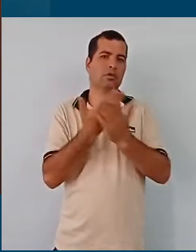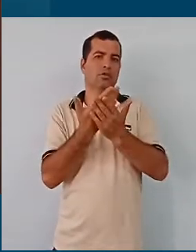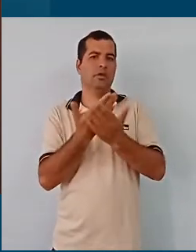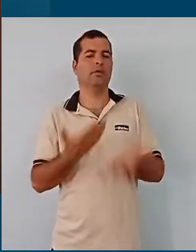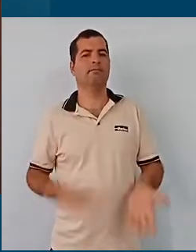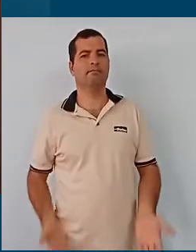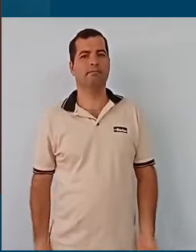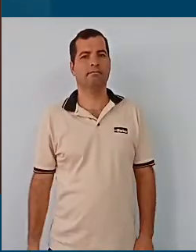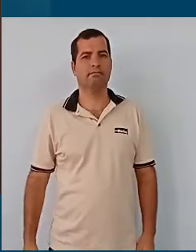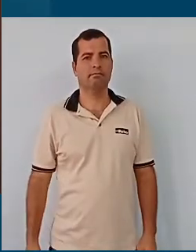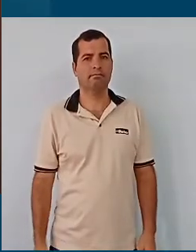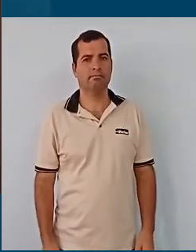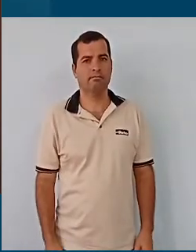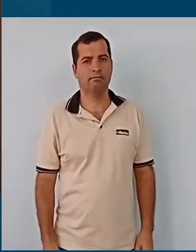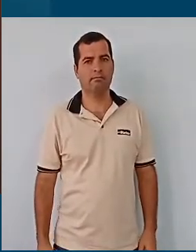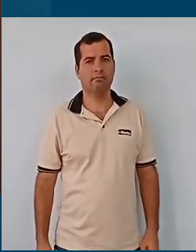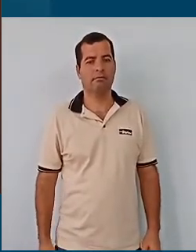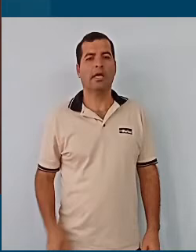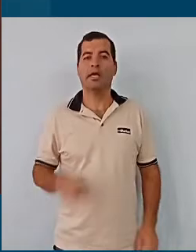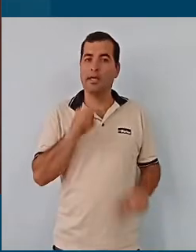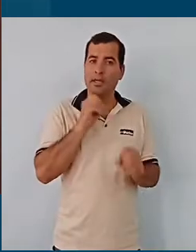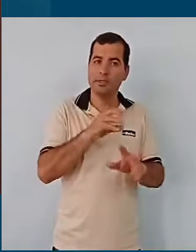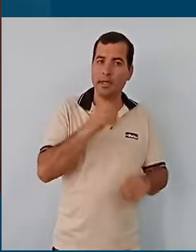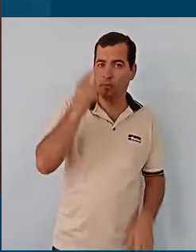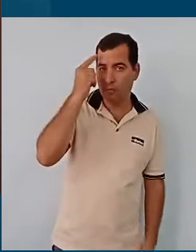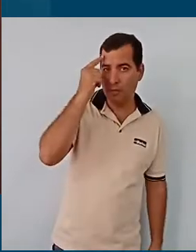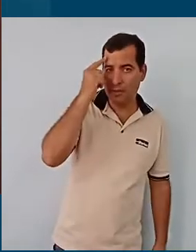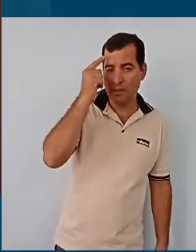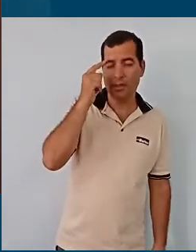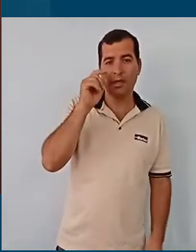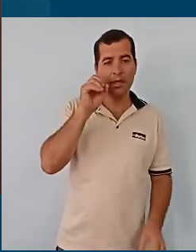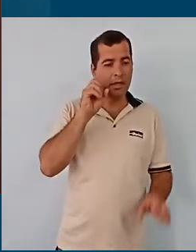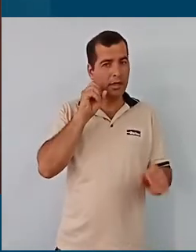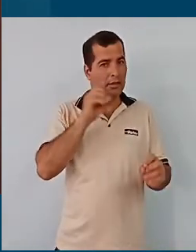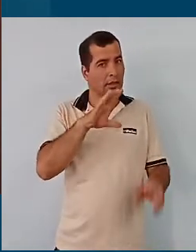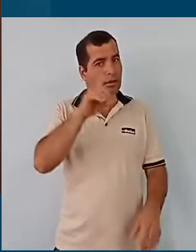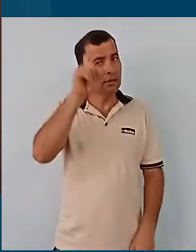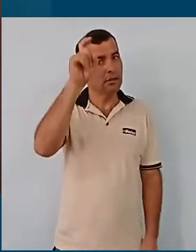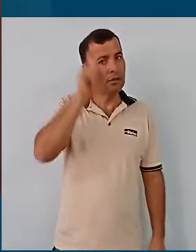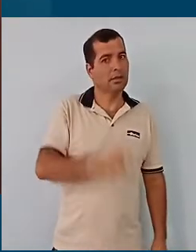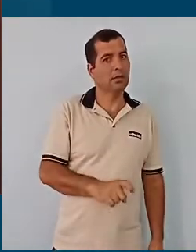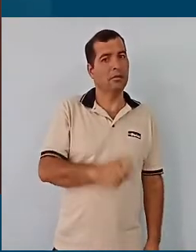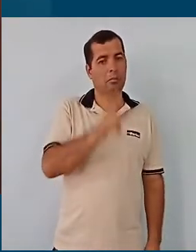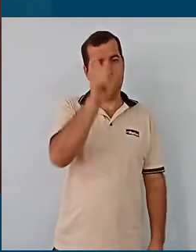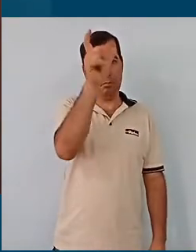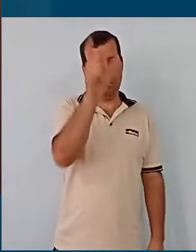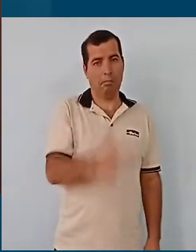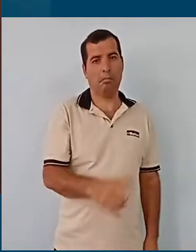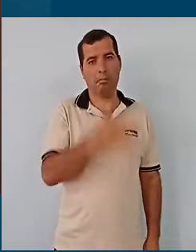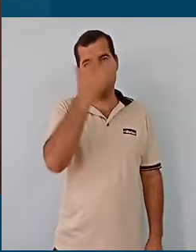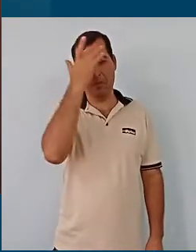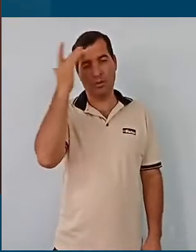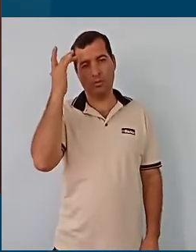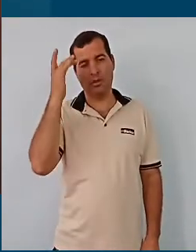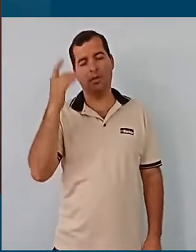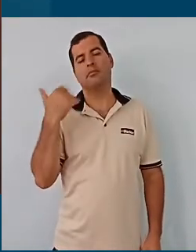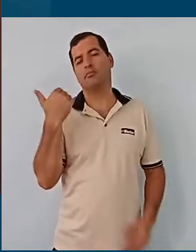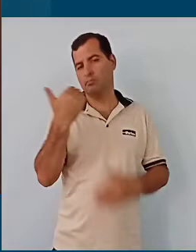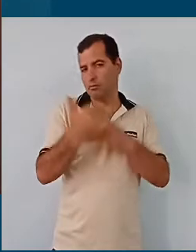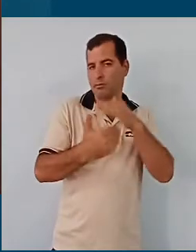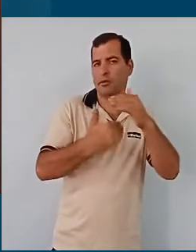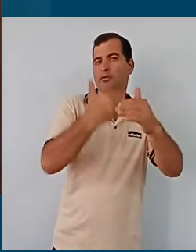que é ensinar a pensar e ensinar a ser, né? Nesse mesmo processo,